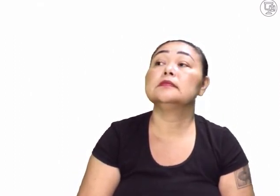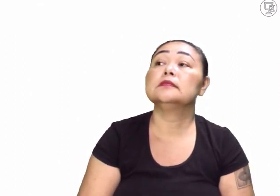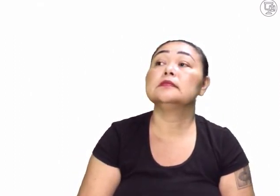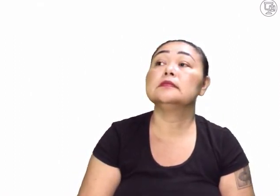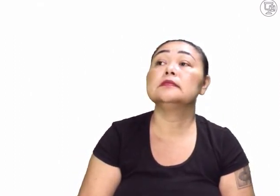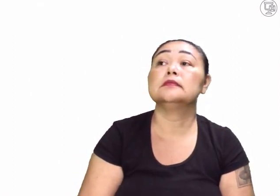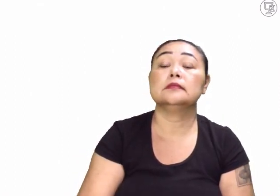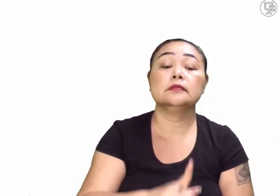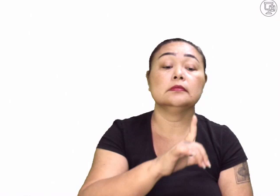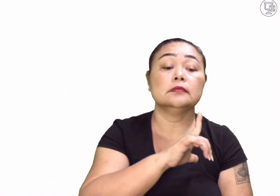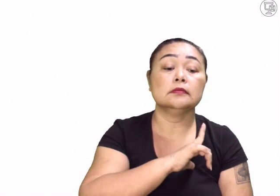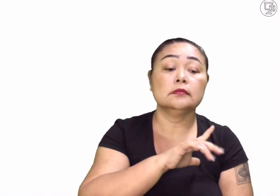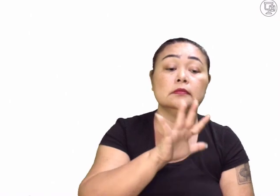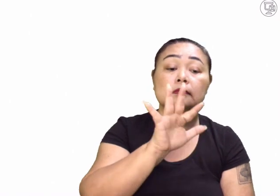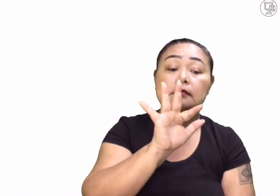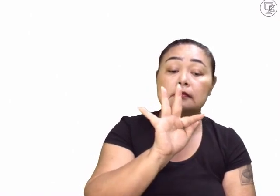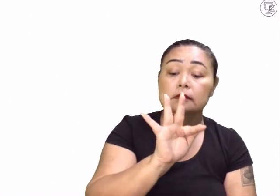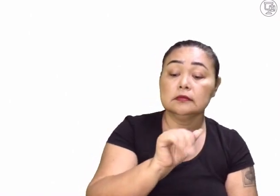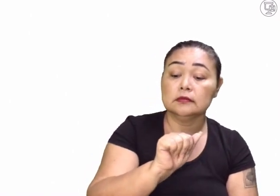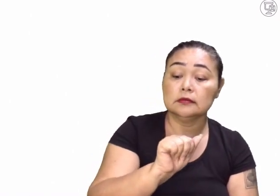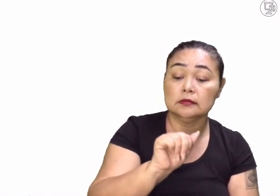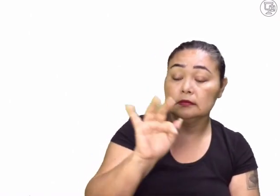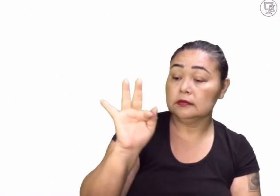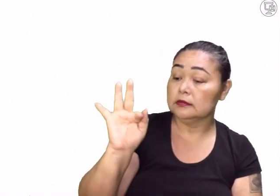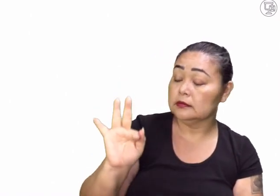E temos aí também afluente,